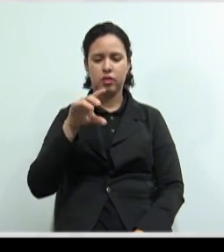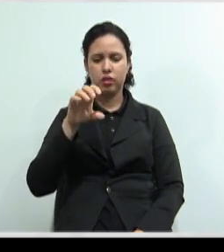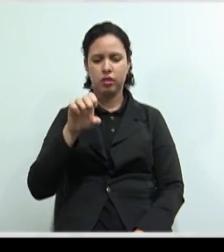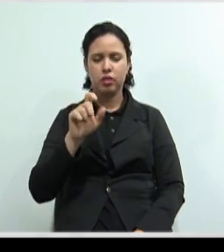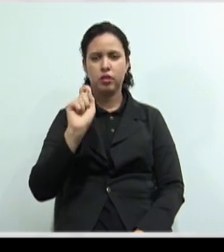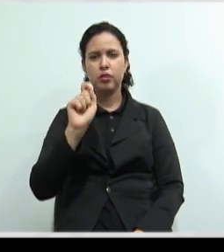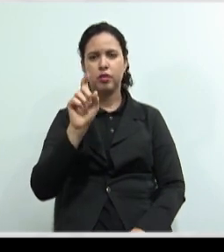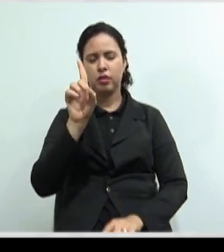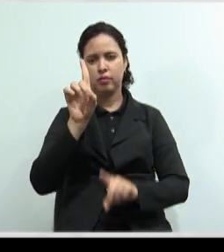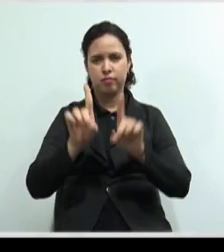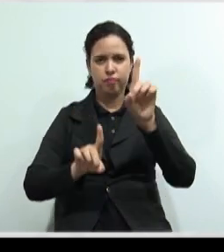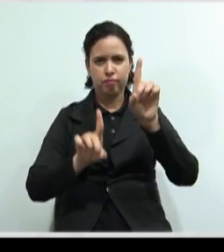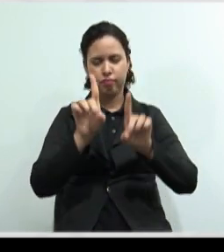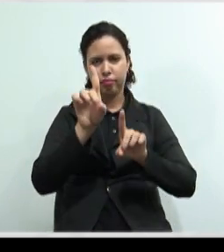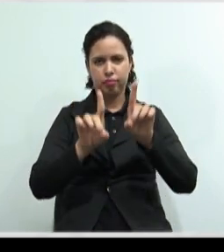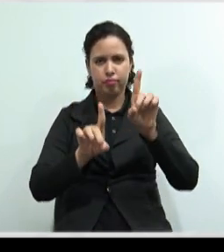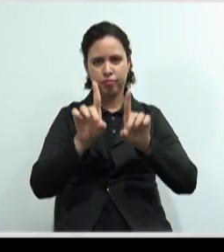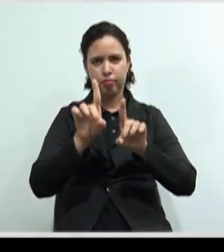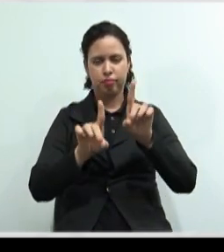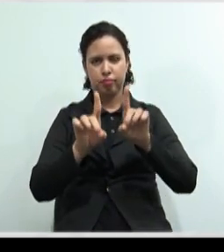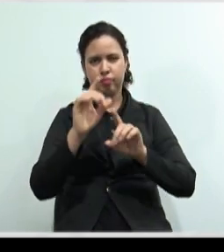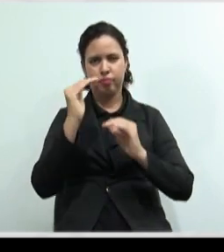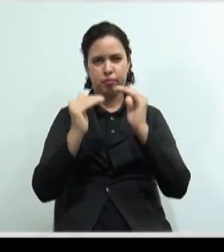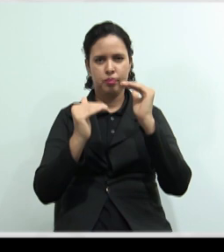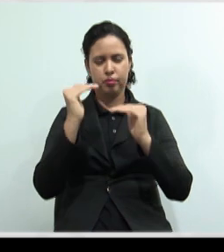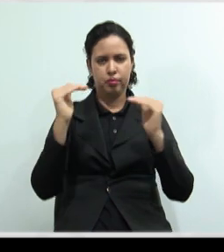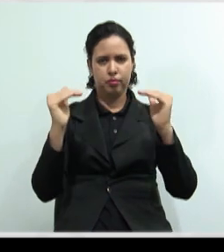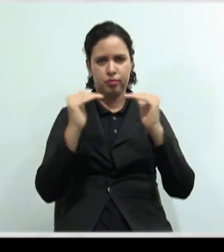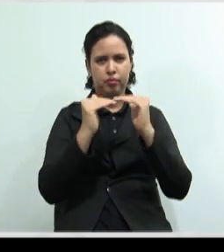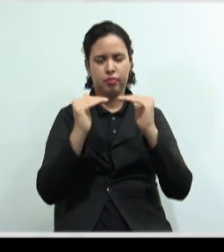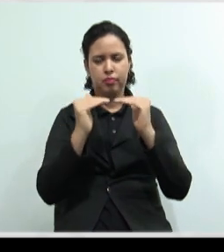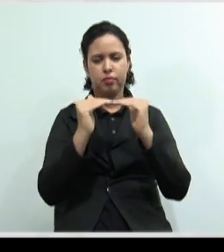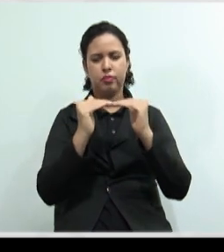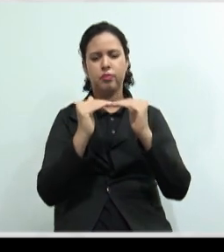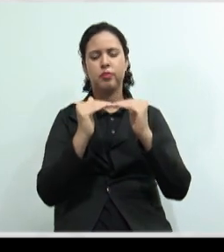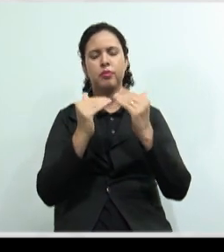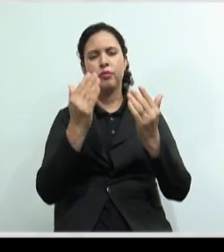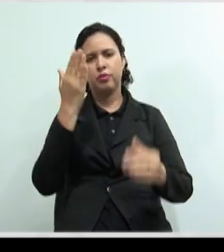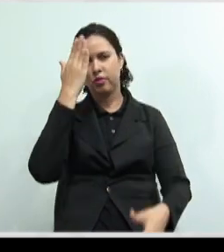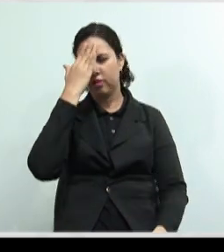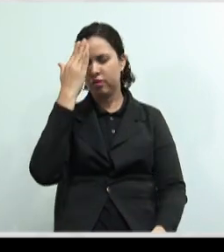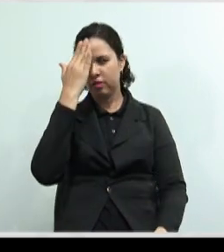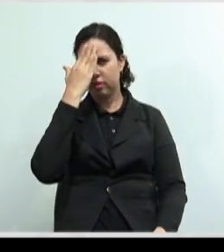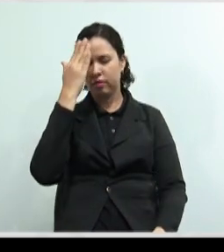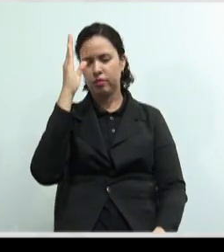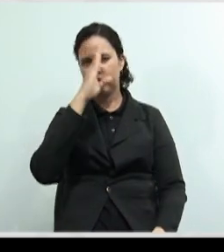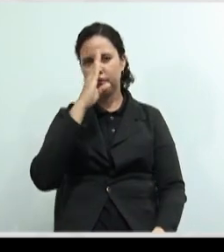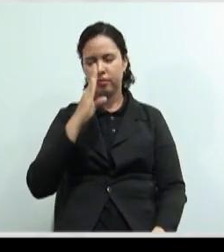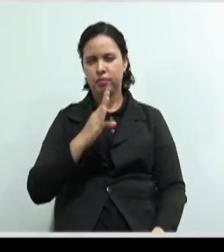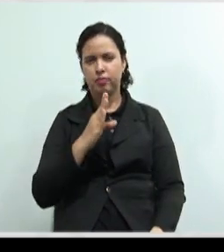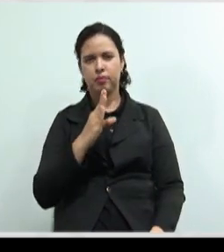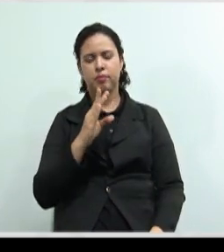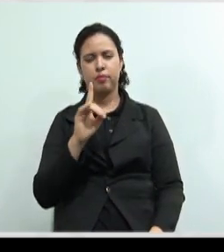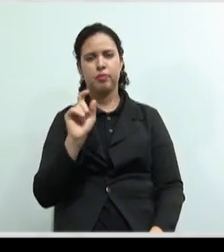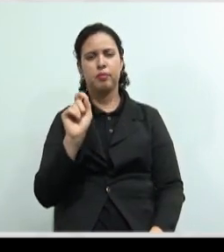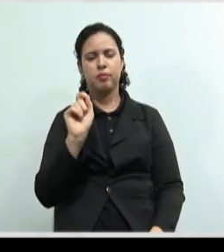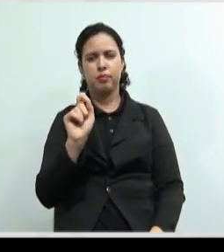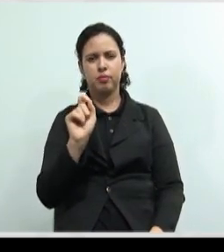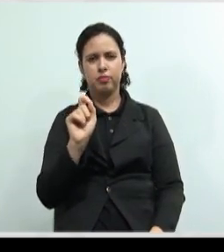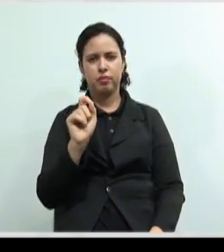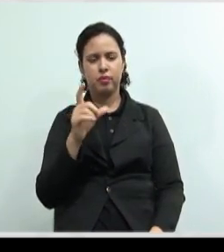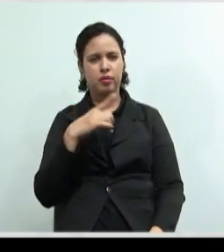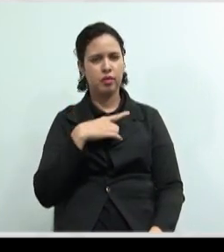falando de uma redução das diferenças sociais. A gente sabe, gente, que o Brasil é um dos países capitalistas com as